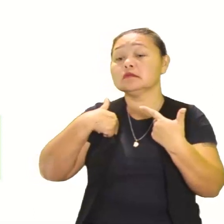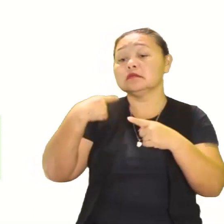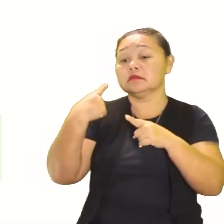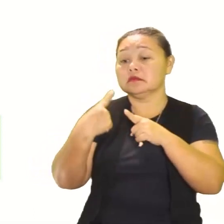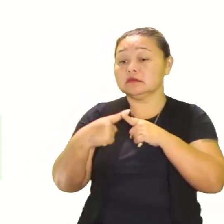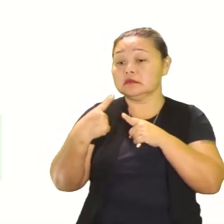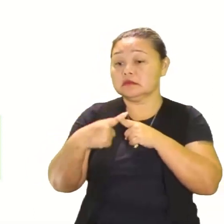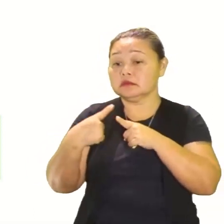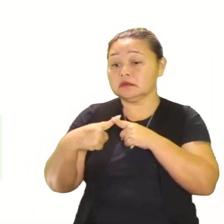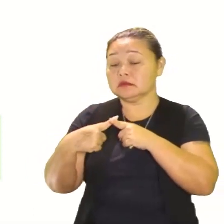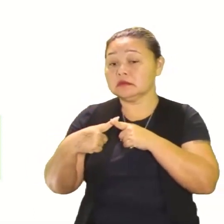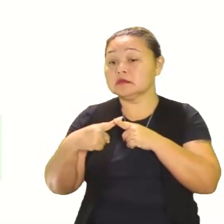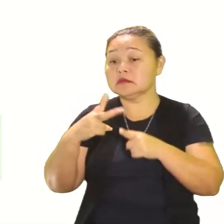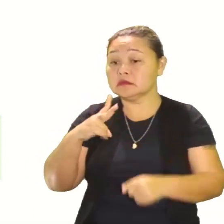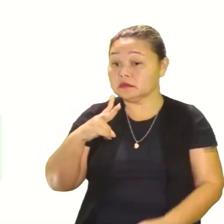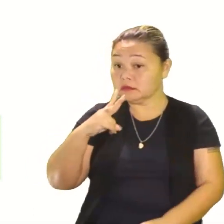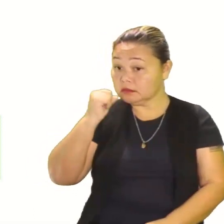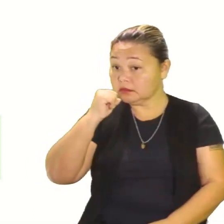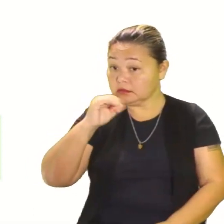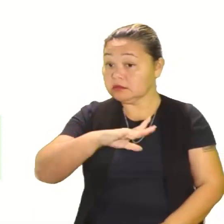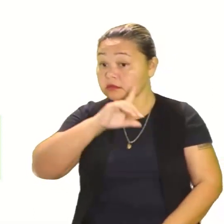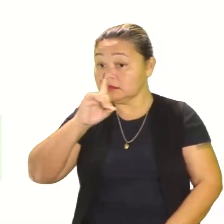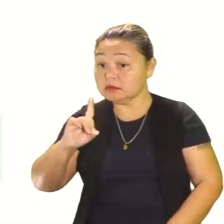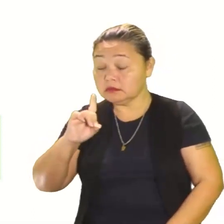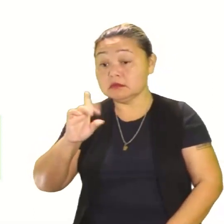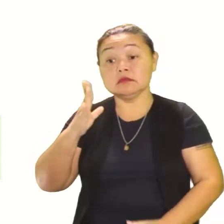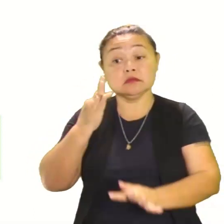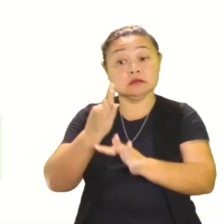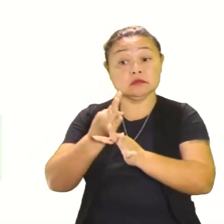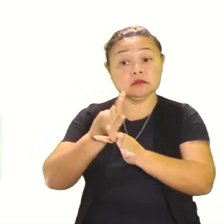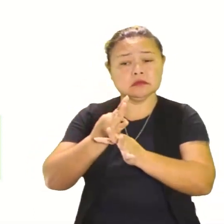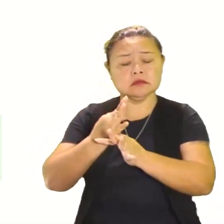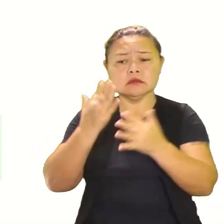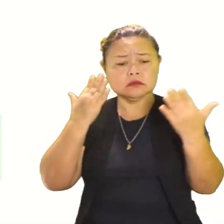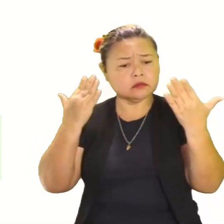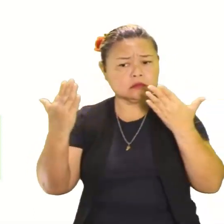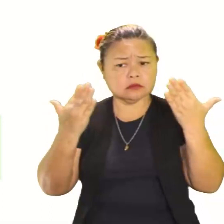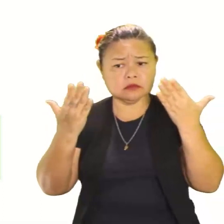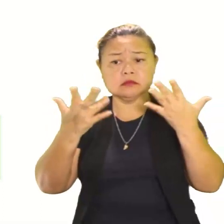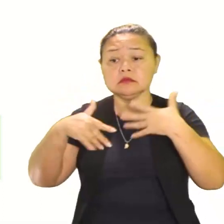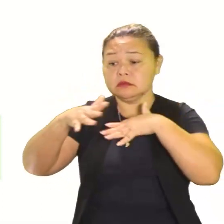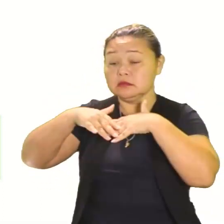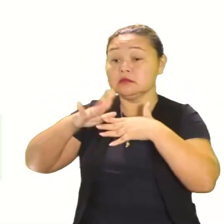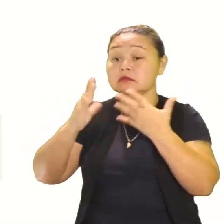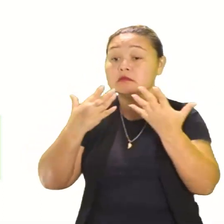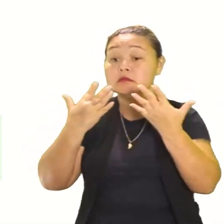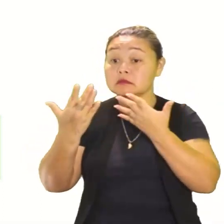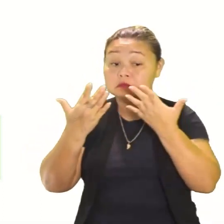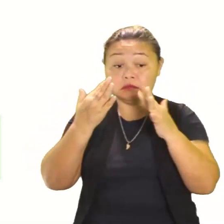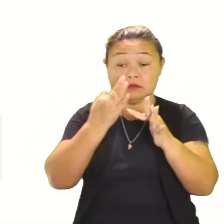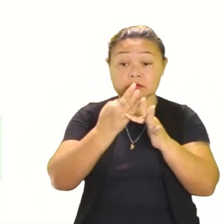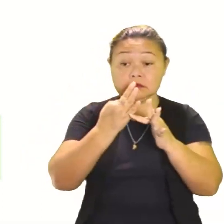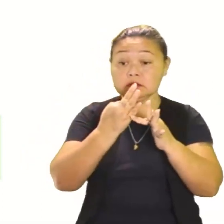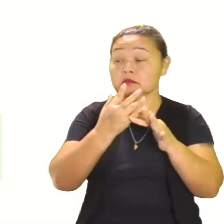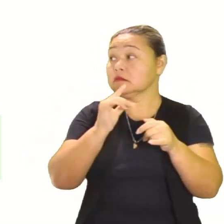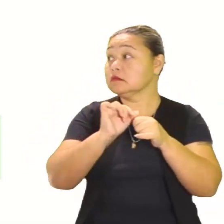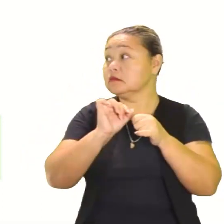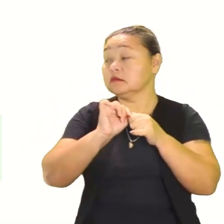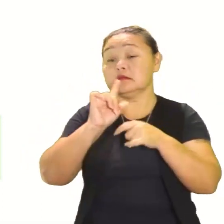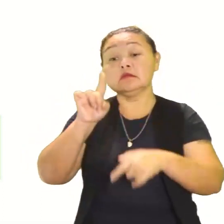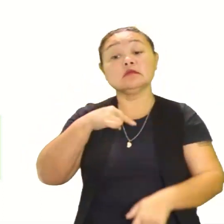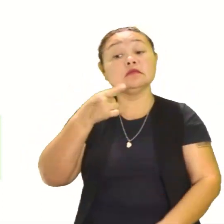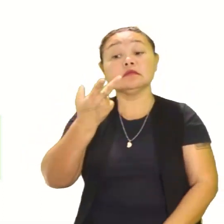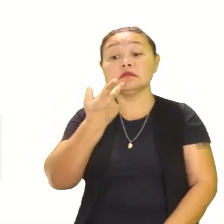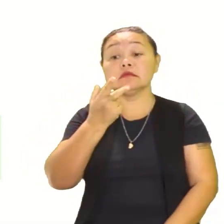por quê? Porque está com mais força para a direita. Na física, olha a comparação, matemática e física. Na física, você vai